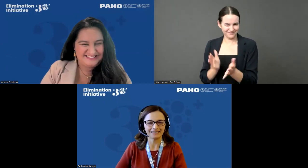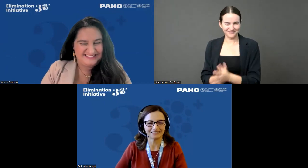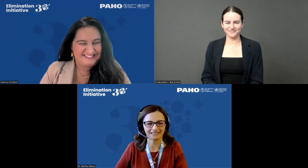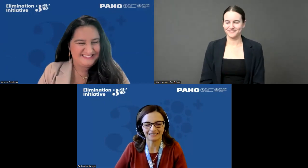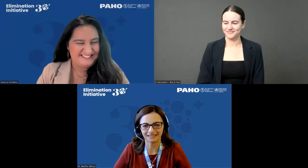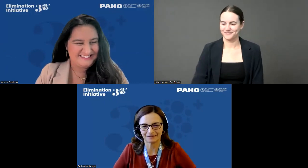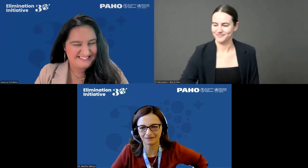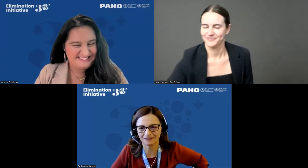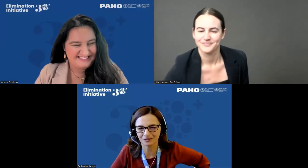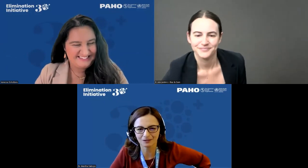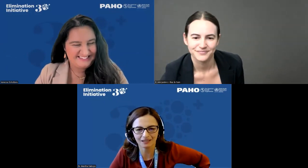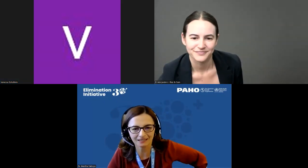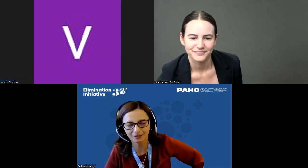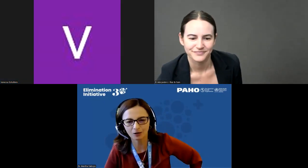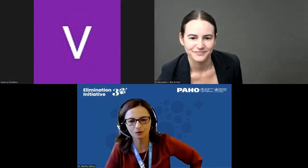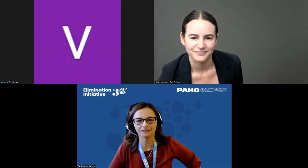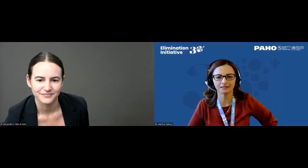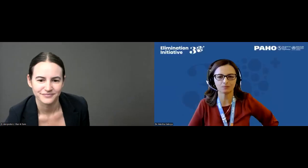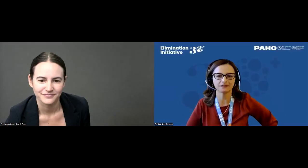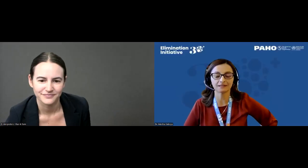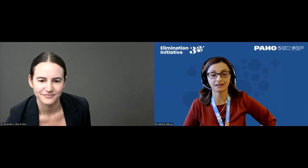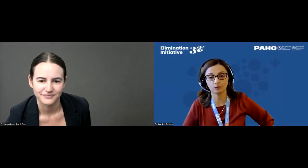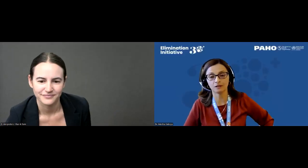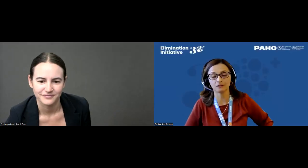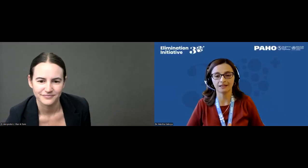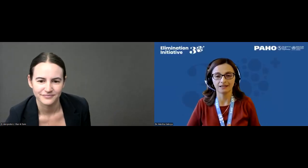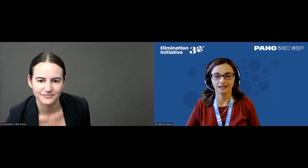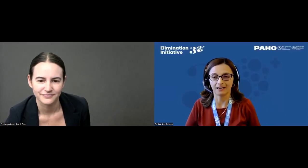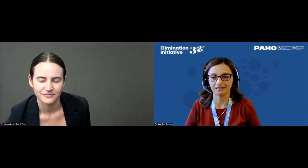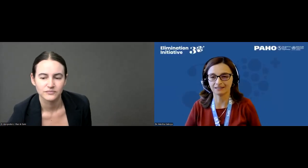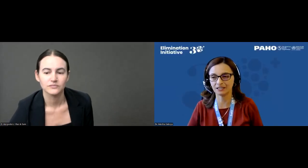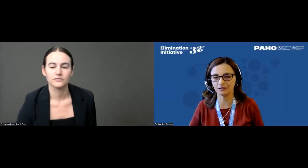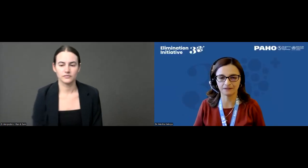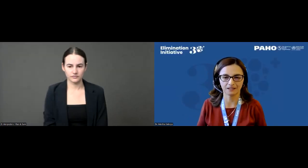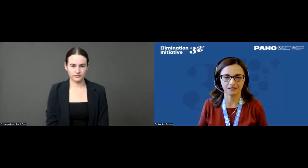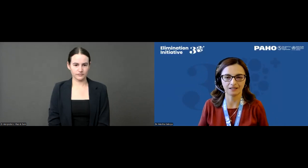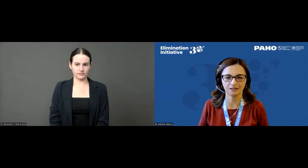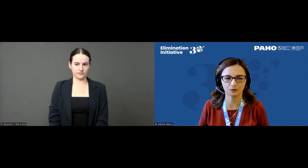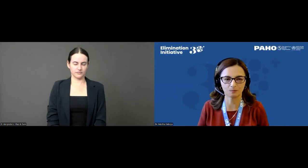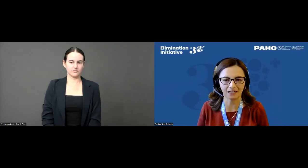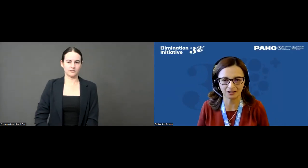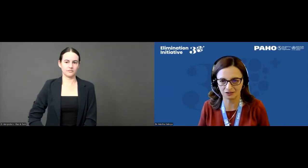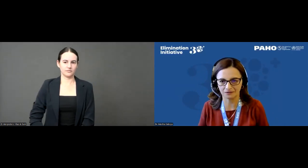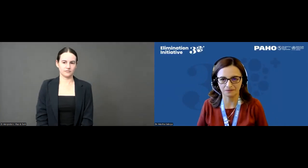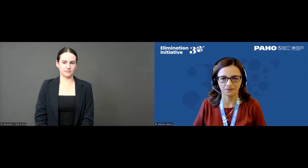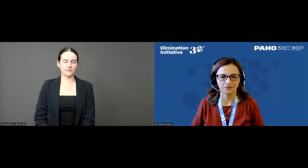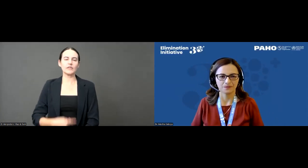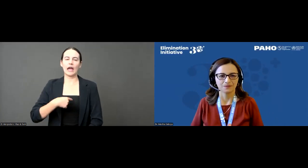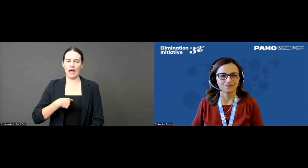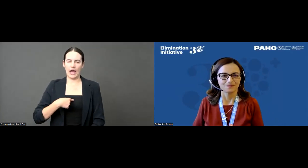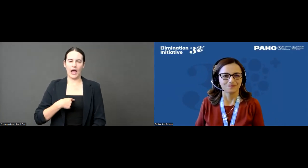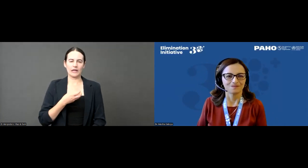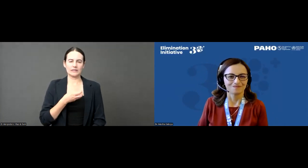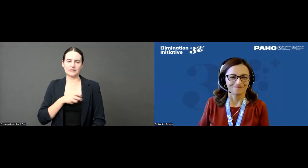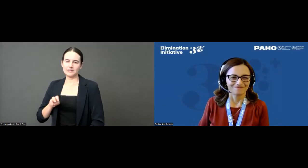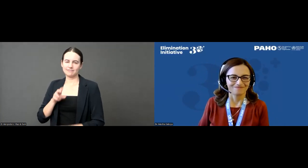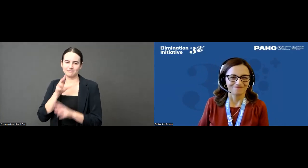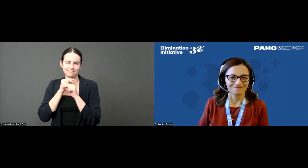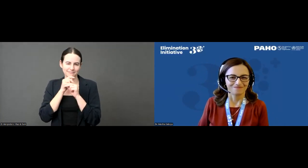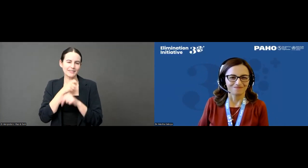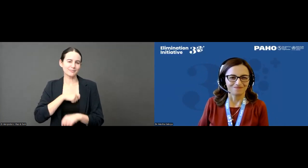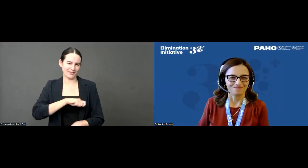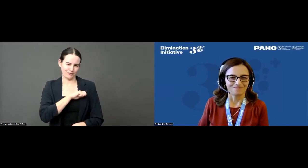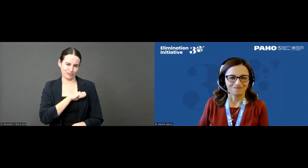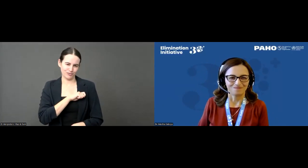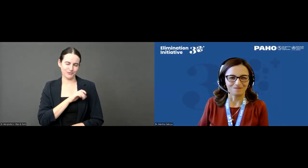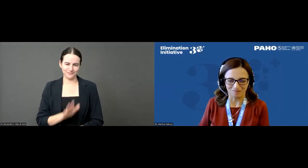e da sua iniciativa de eliminação das doenças transmissíveis. Eu vou avisar os intérpretes que agora